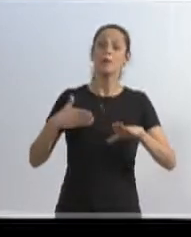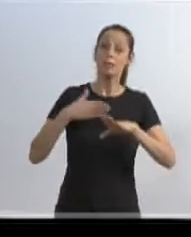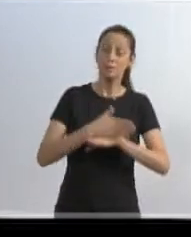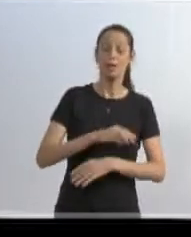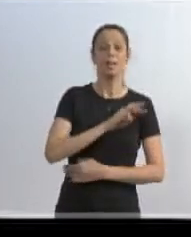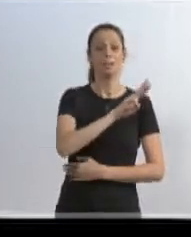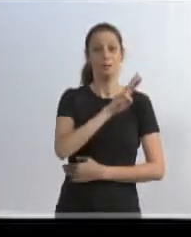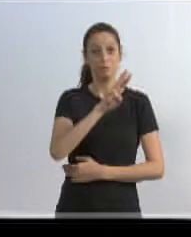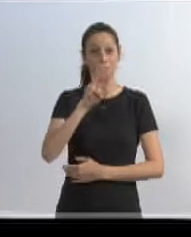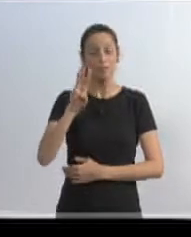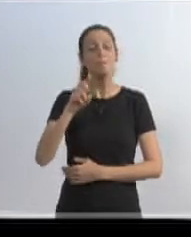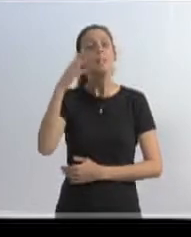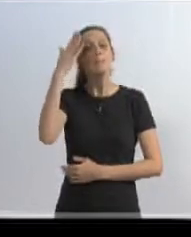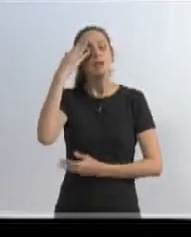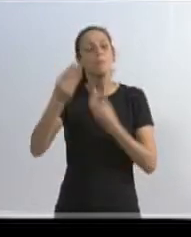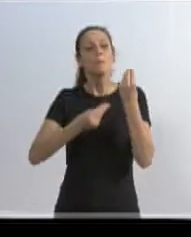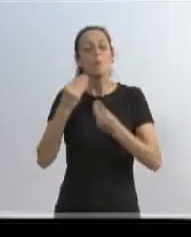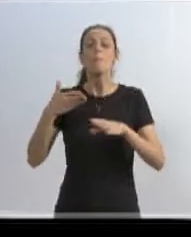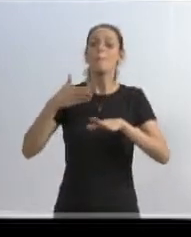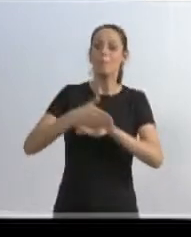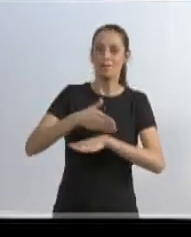doesanguepelobrasil.com.br e saiba como participar.